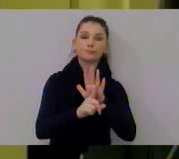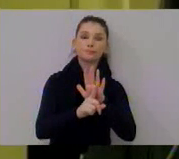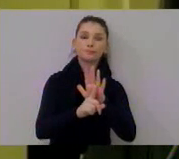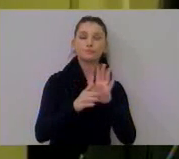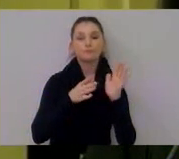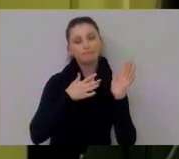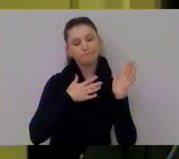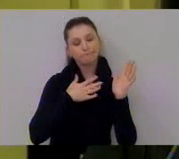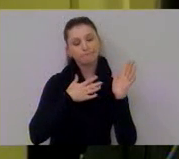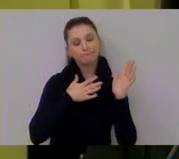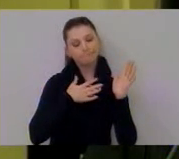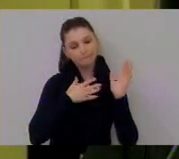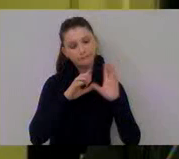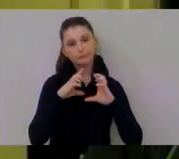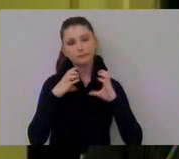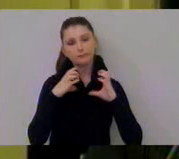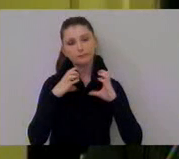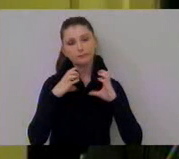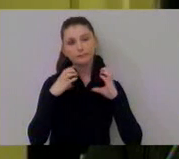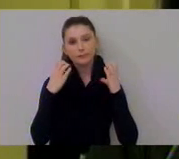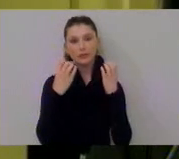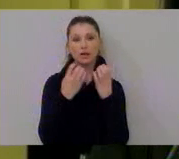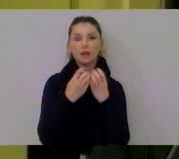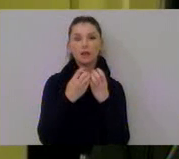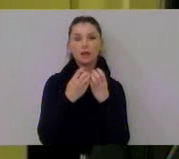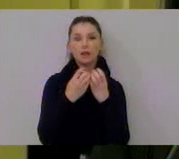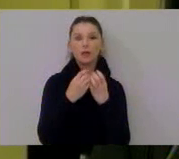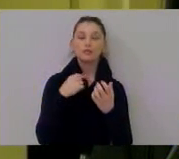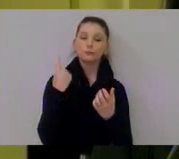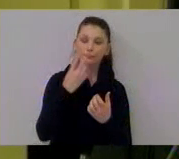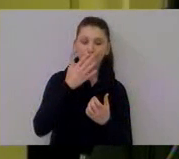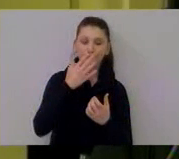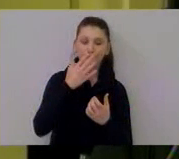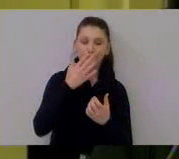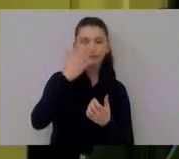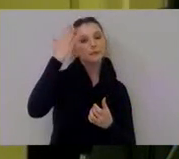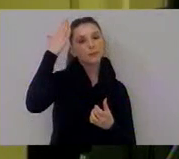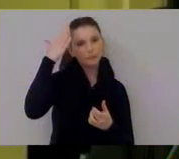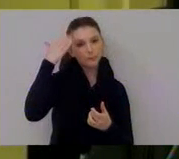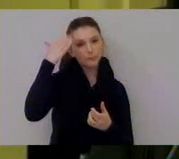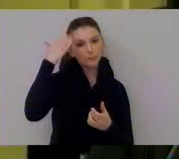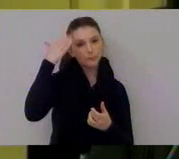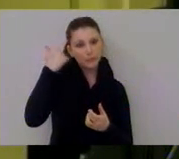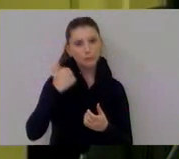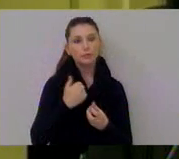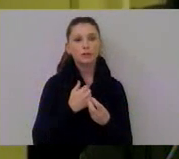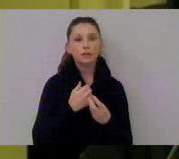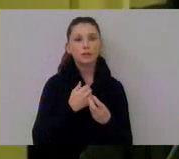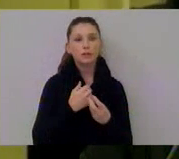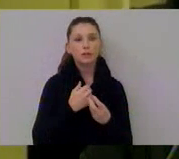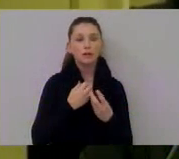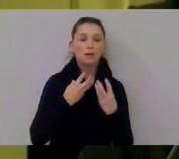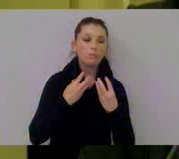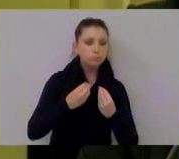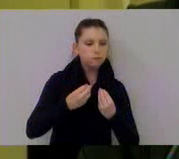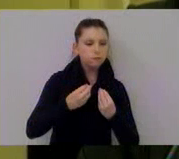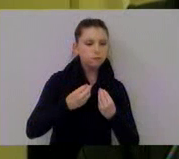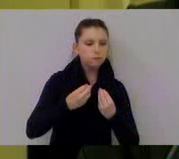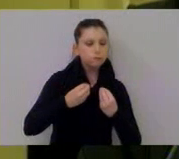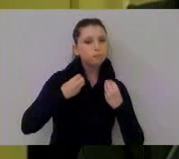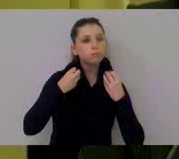Embora saibamos que muitos desses assuntos